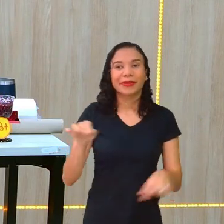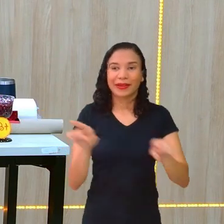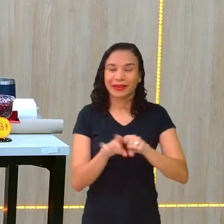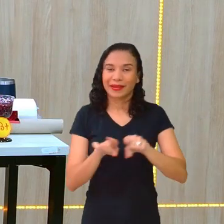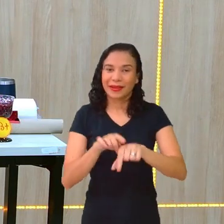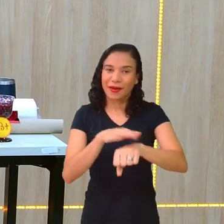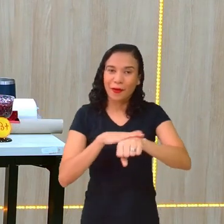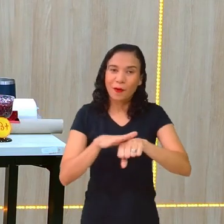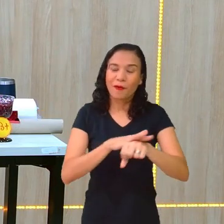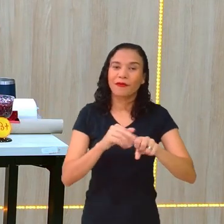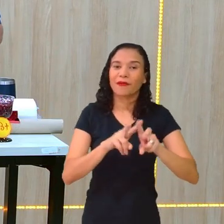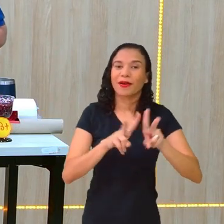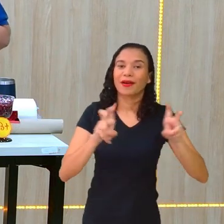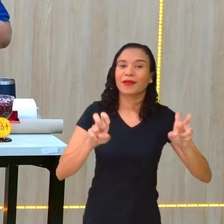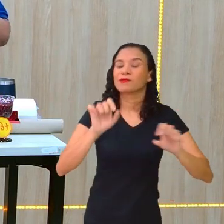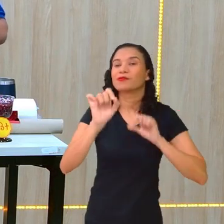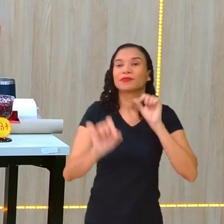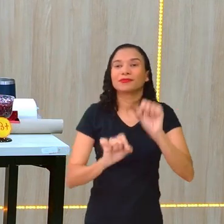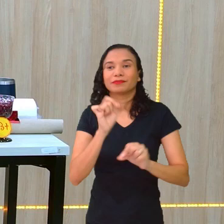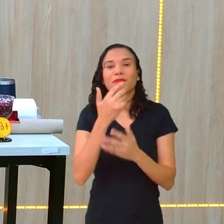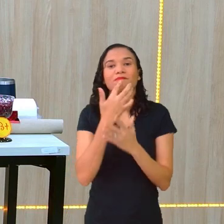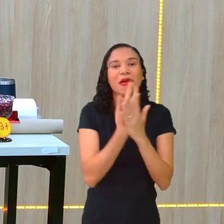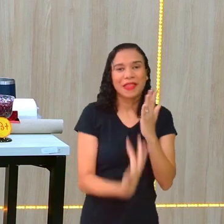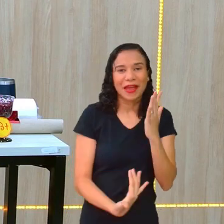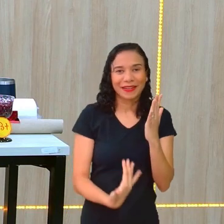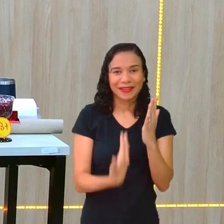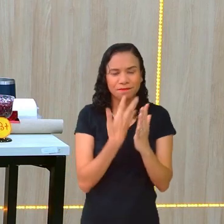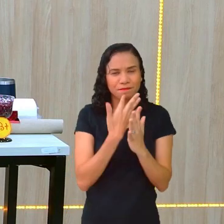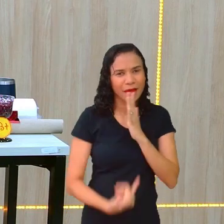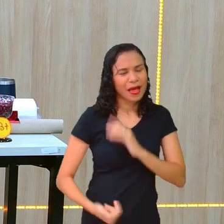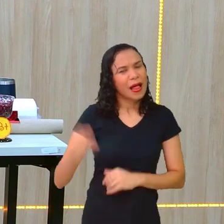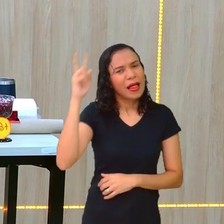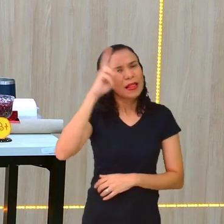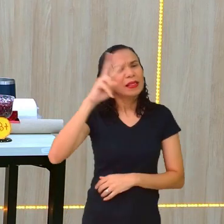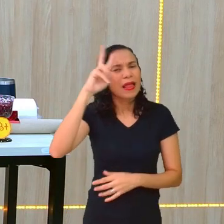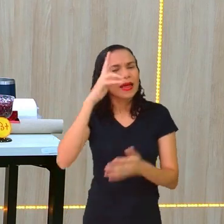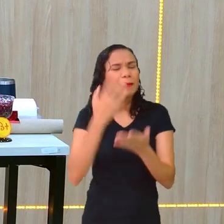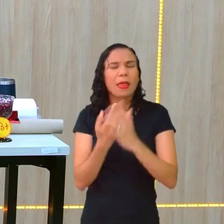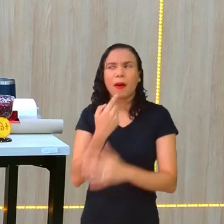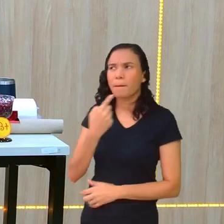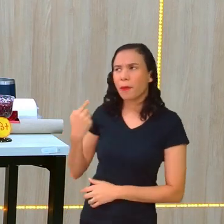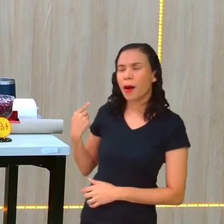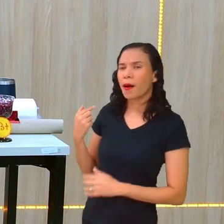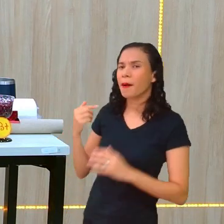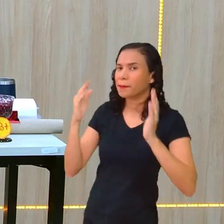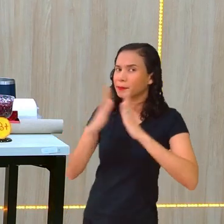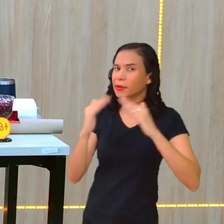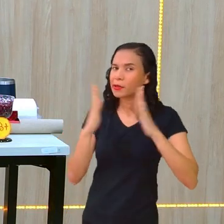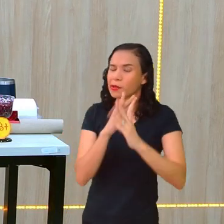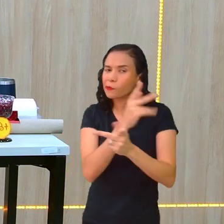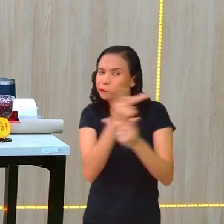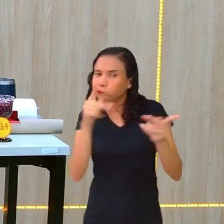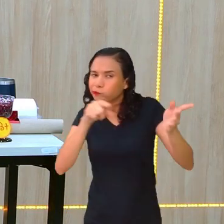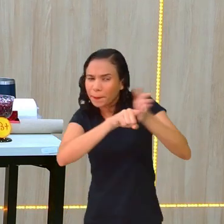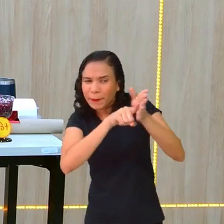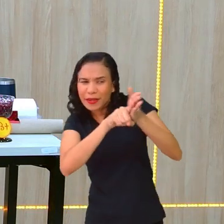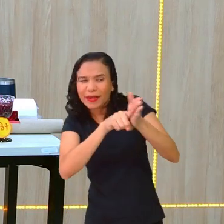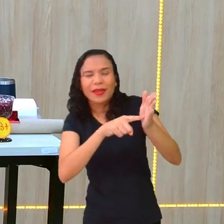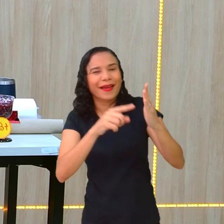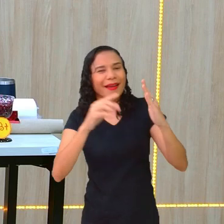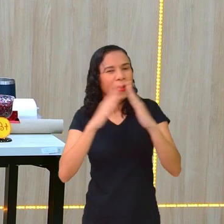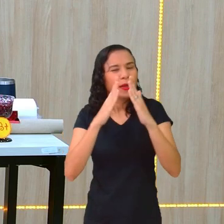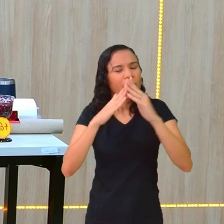vamos conversar a respeito, né, do sangue. Lembram que na aula passada eu pedi para que vocês pesquisassem em